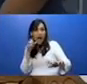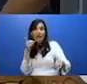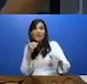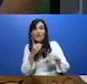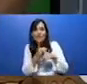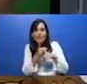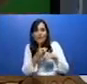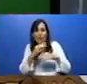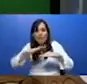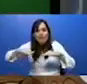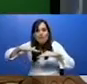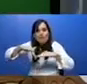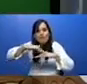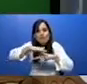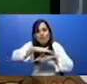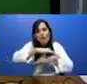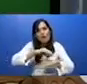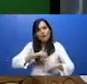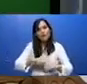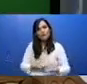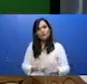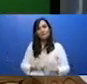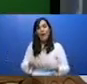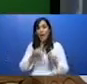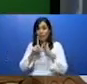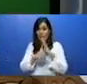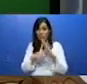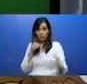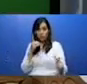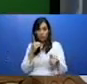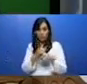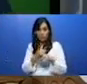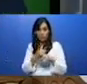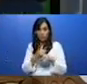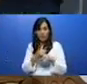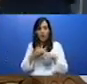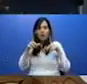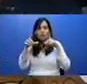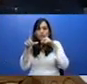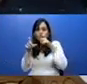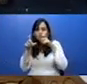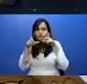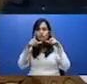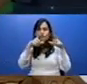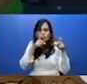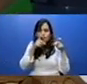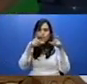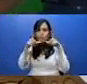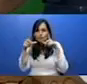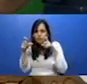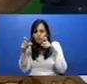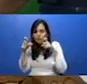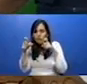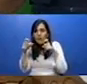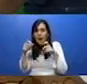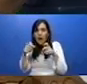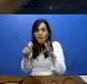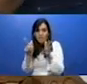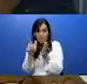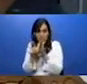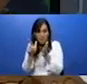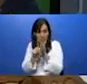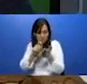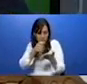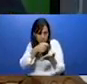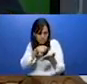que fazer? Depois de encontrar o fóssil, o paleontólogo fotografa, tá? Registra tudo direitinho